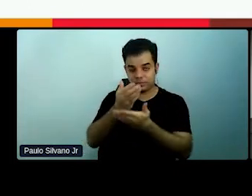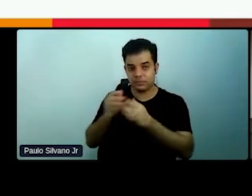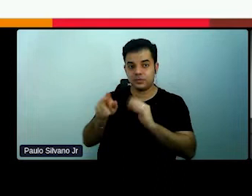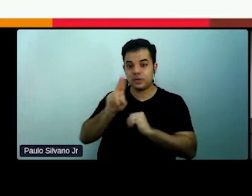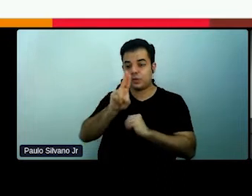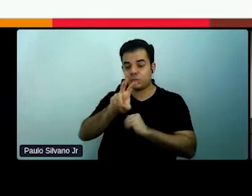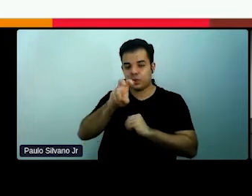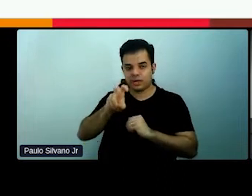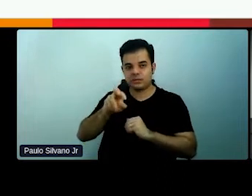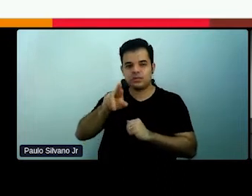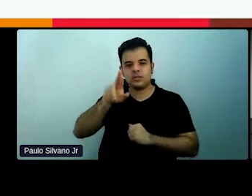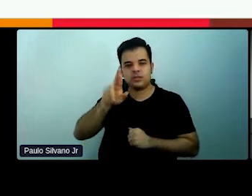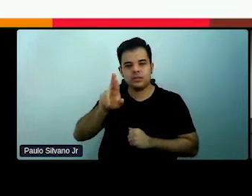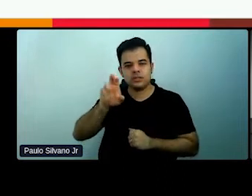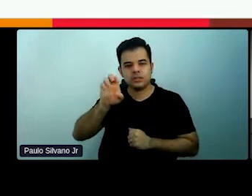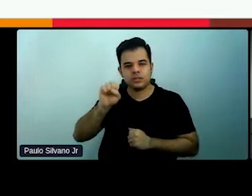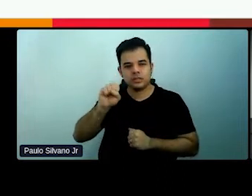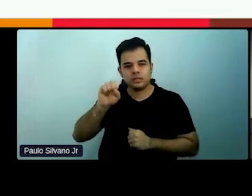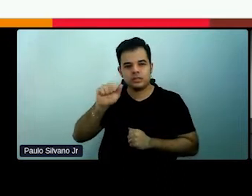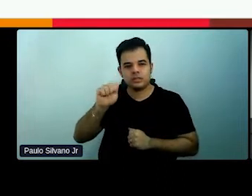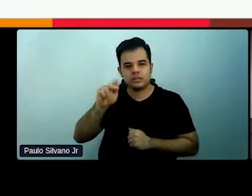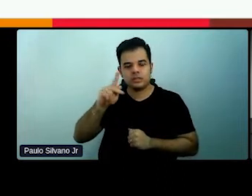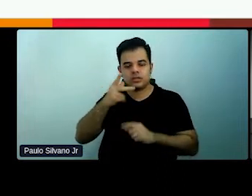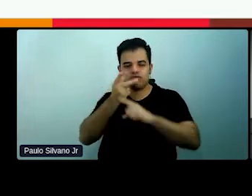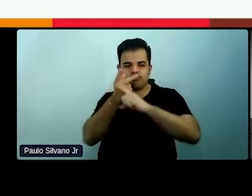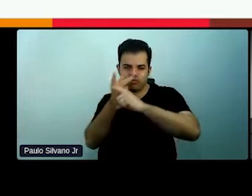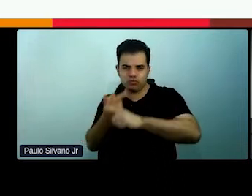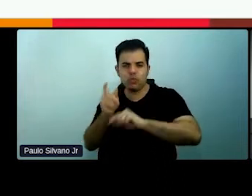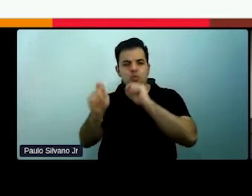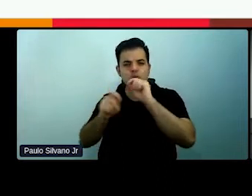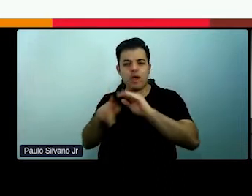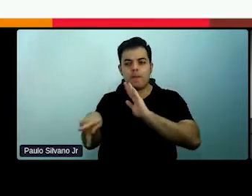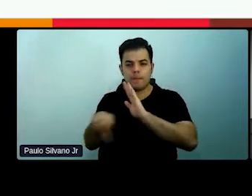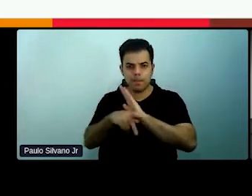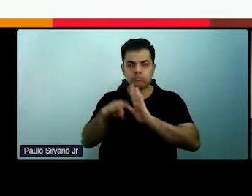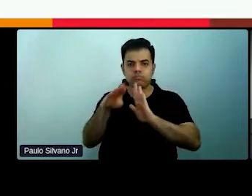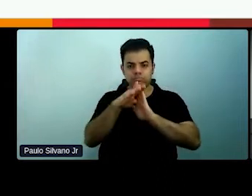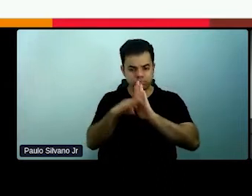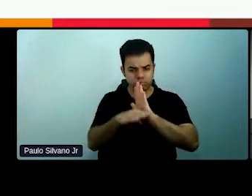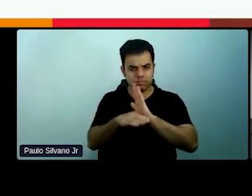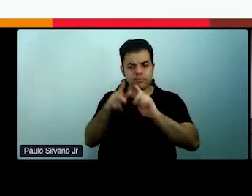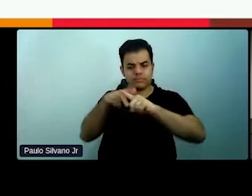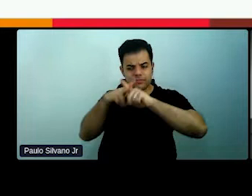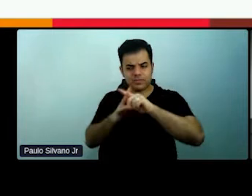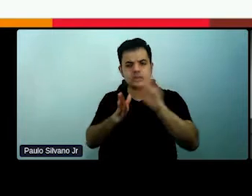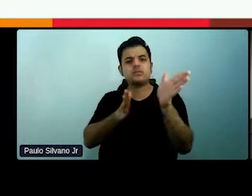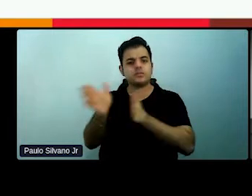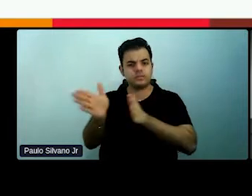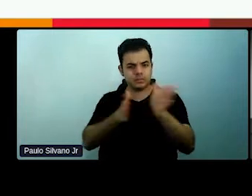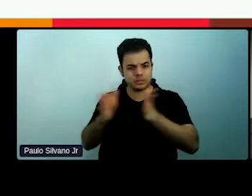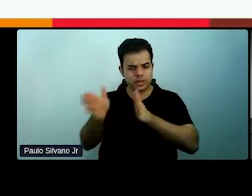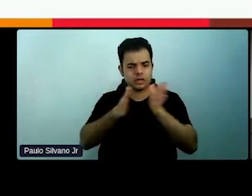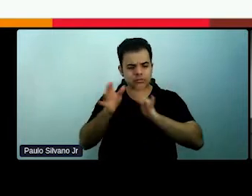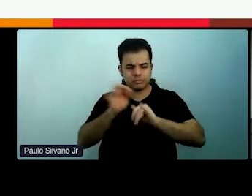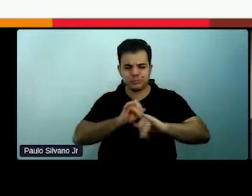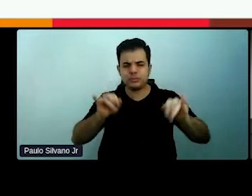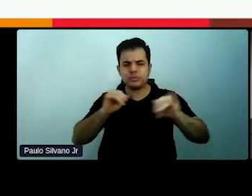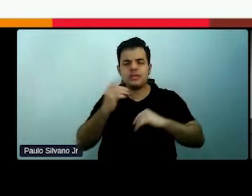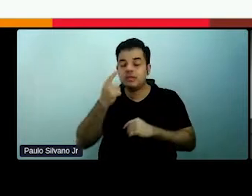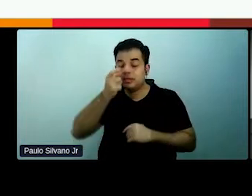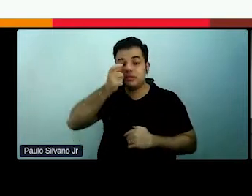UX Research como ferramenta de políticas públicas e acessibilidade. E é interessante porque